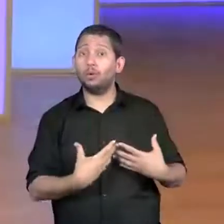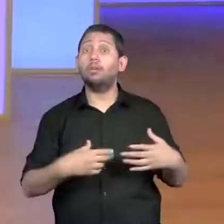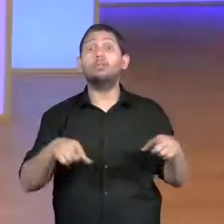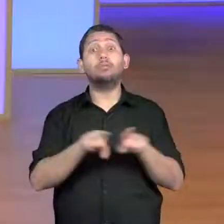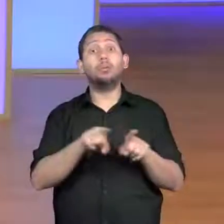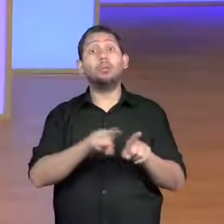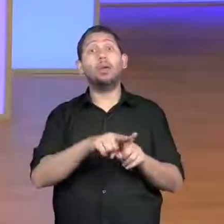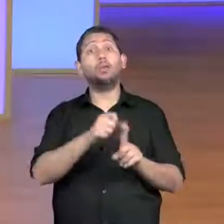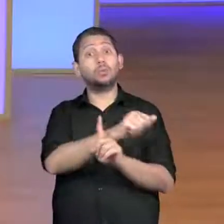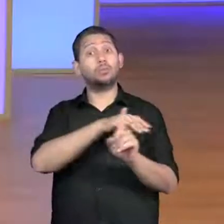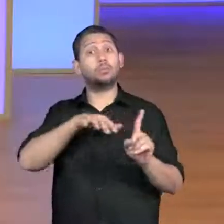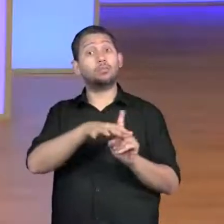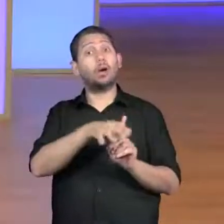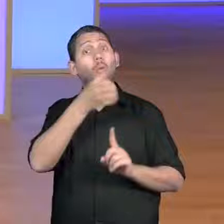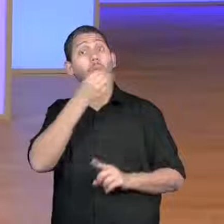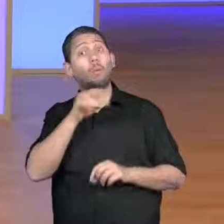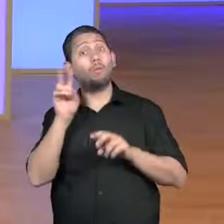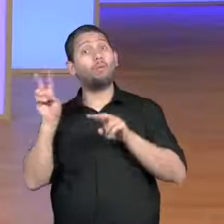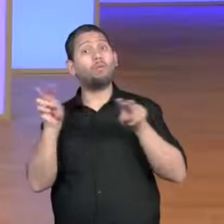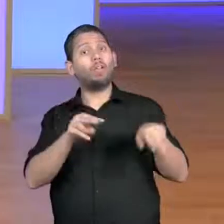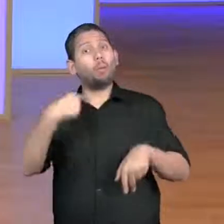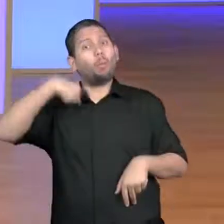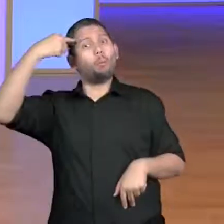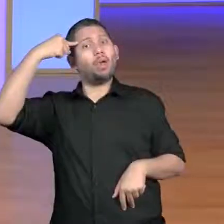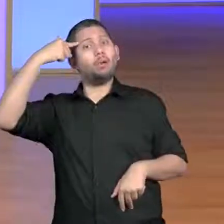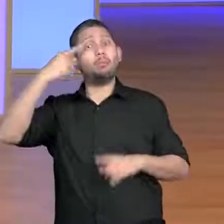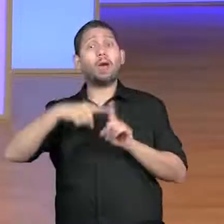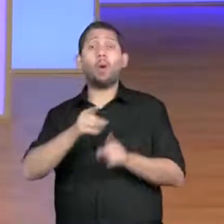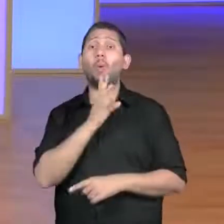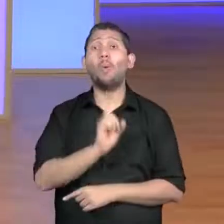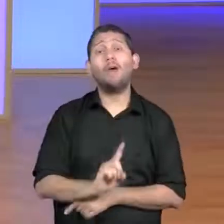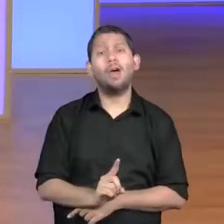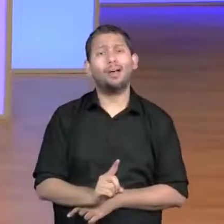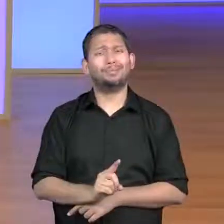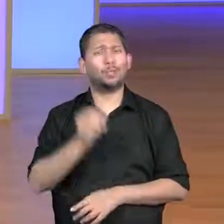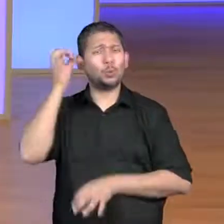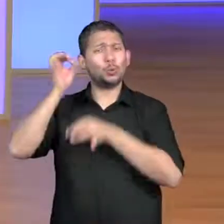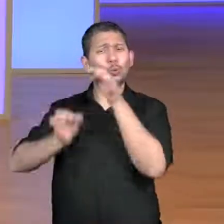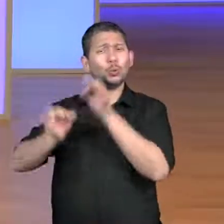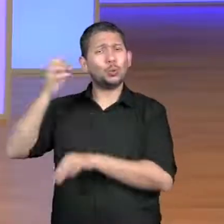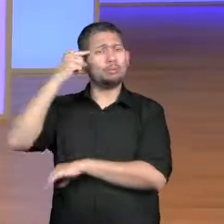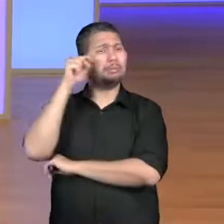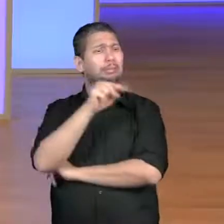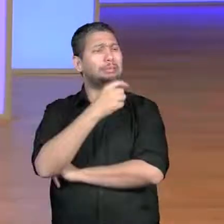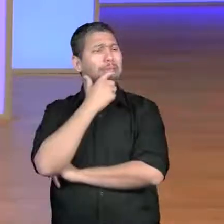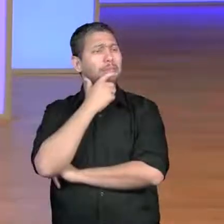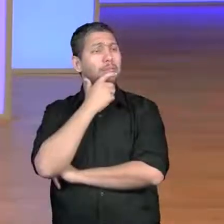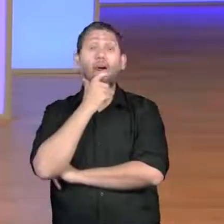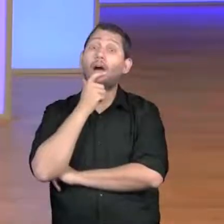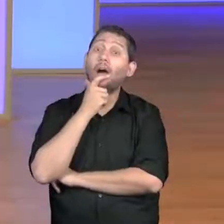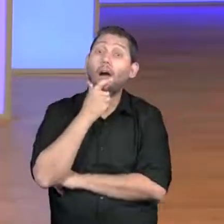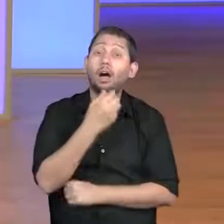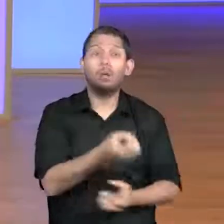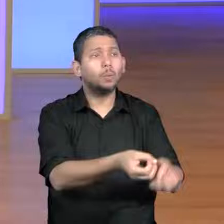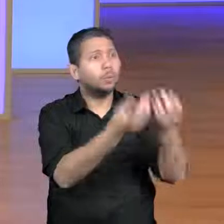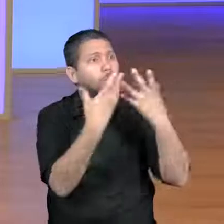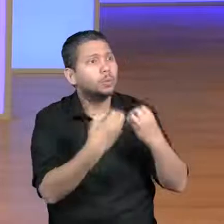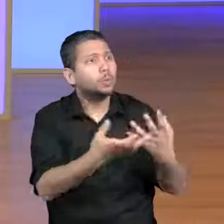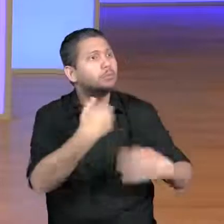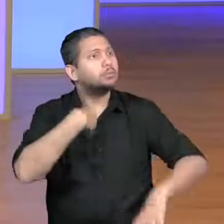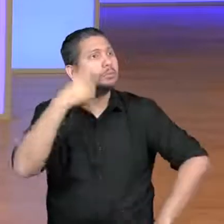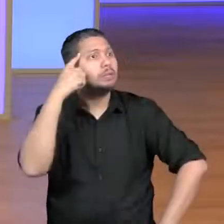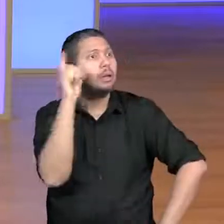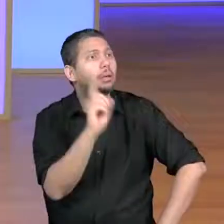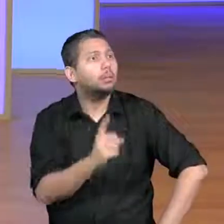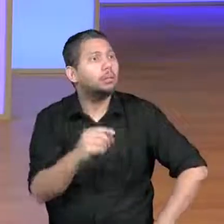que tem esse viés mais social? Olha, professor Seba, gostar eu gosto. Às vezes me